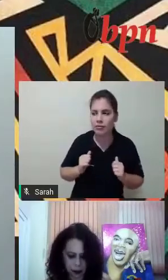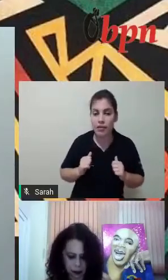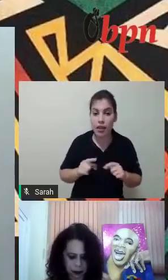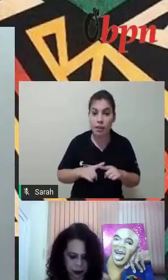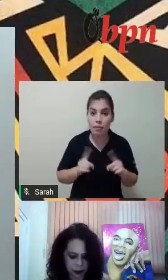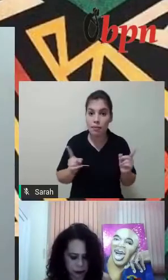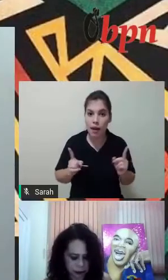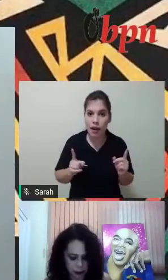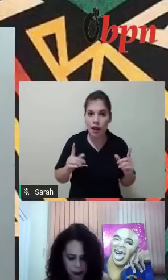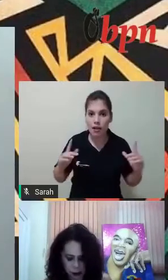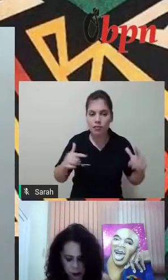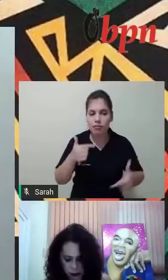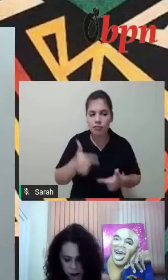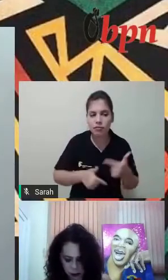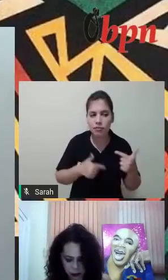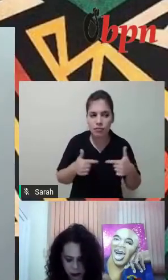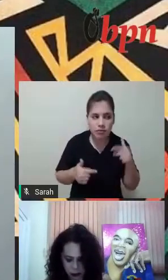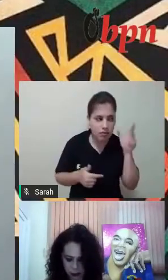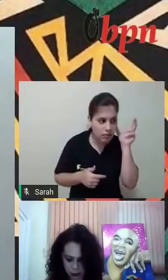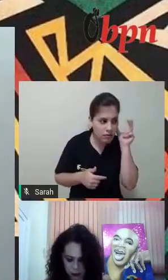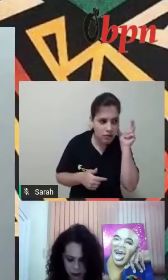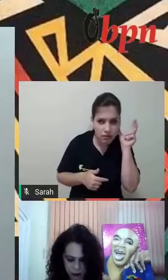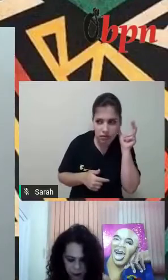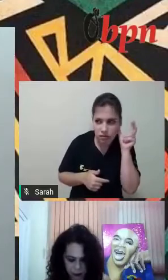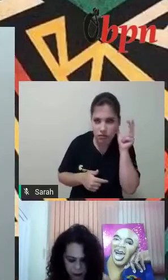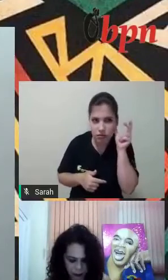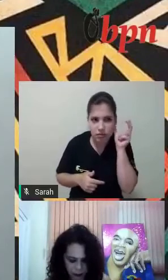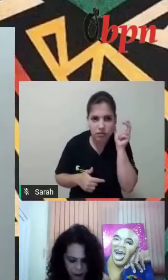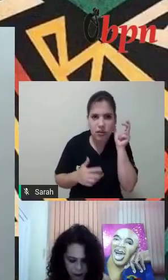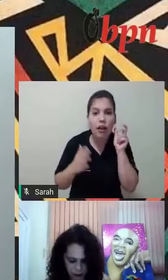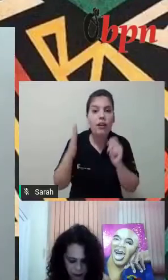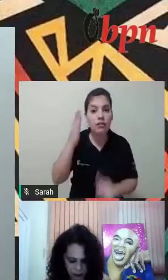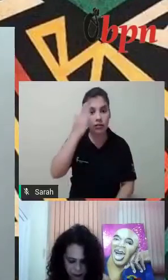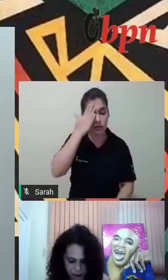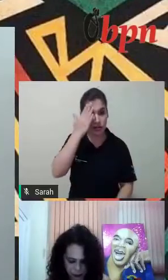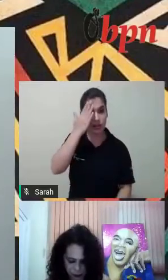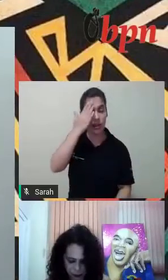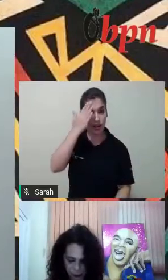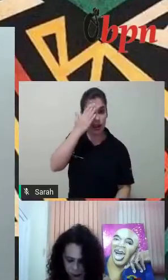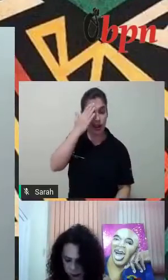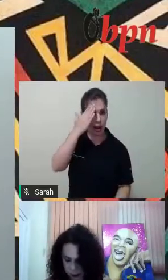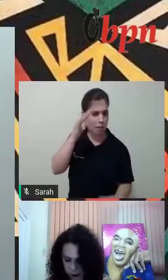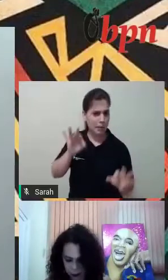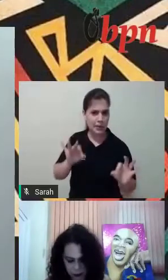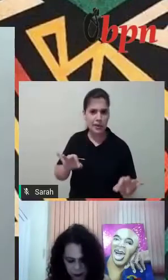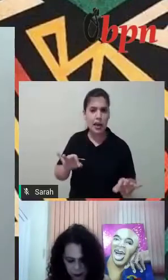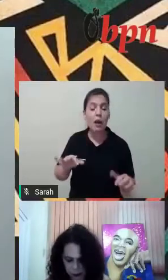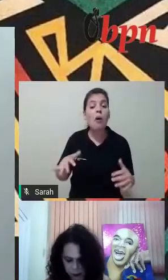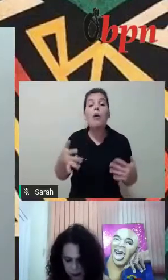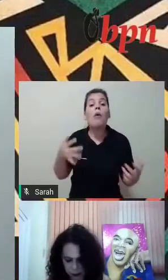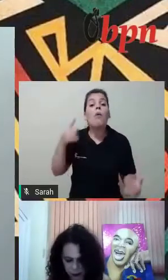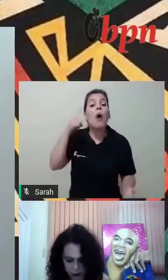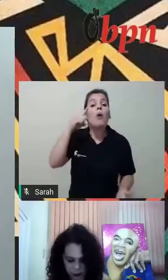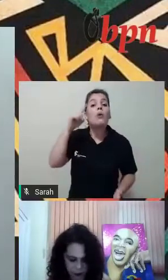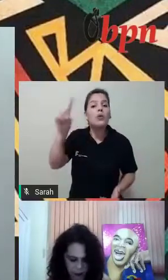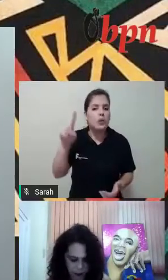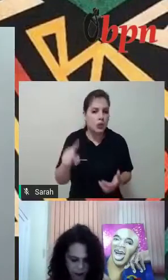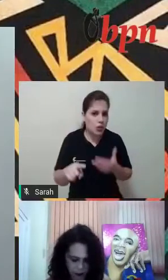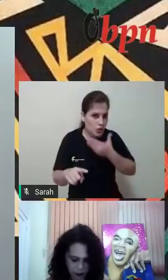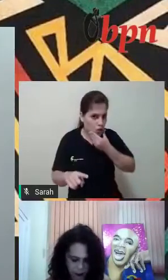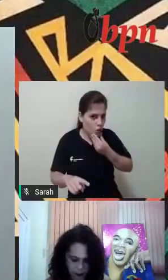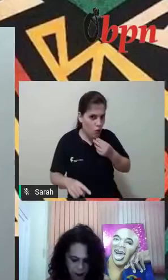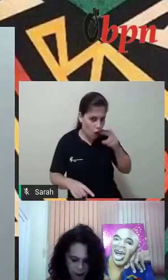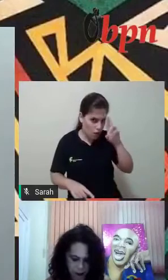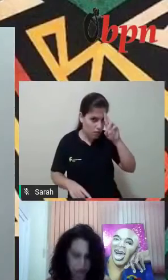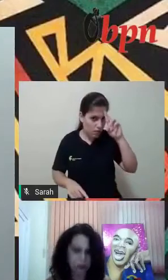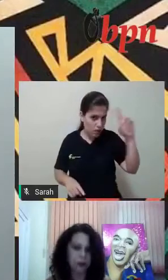tudo. Eles sabiam perfeitamente o dia que o senhor ia até a cidade próxima